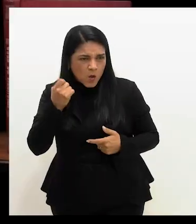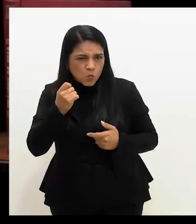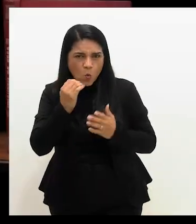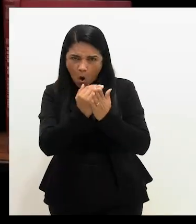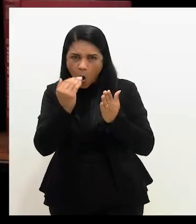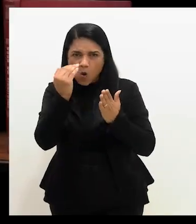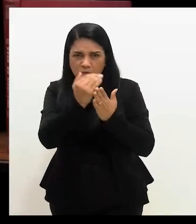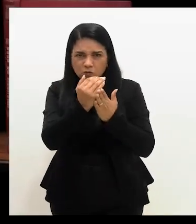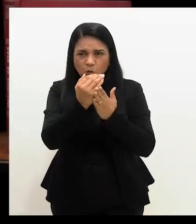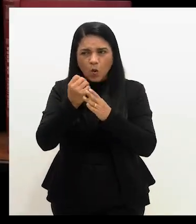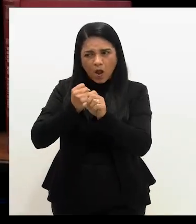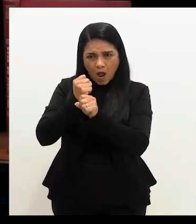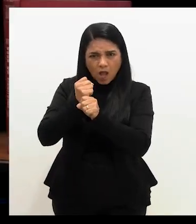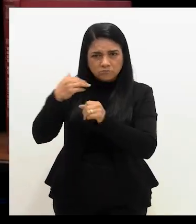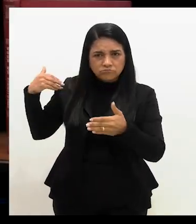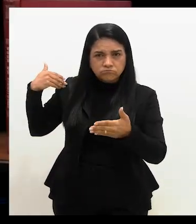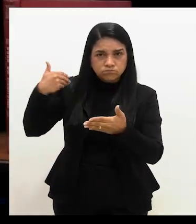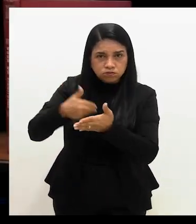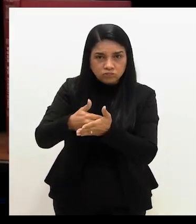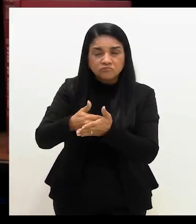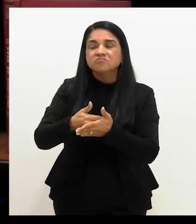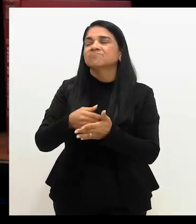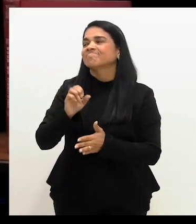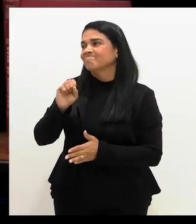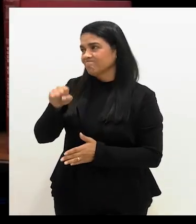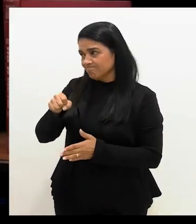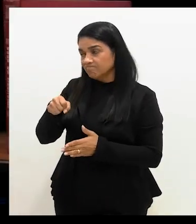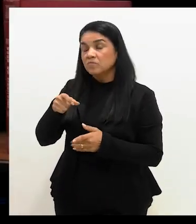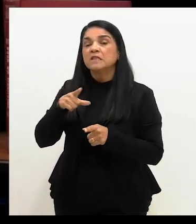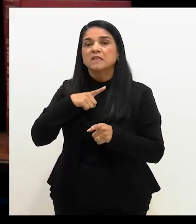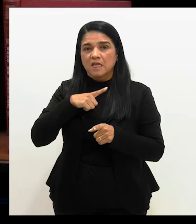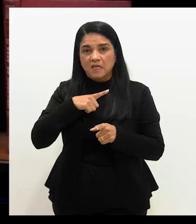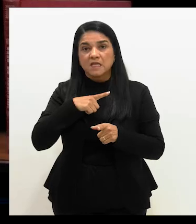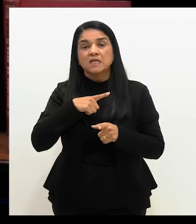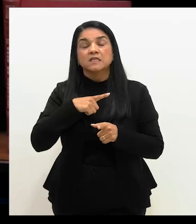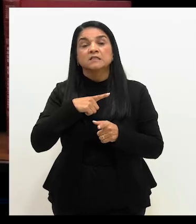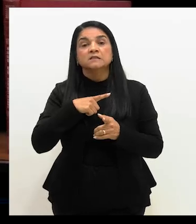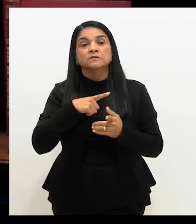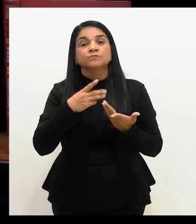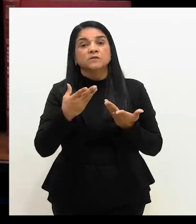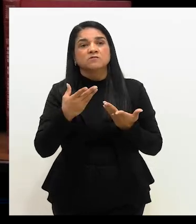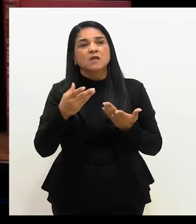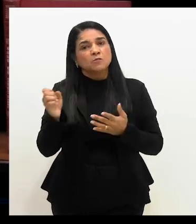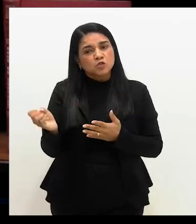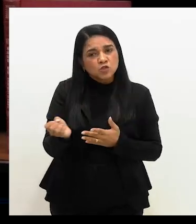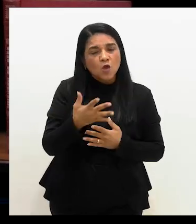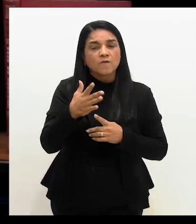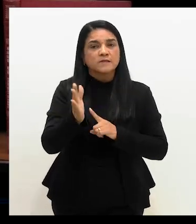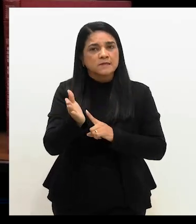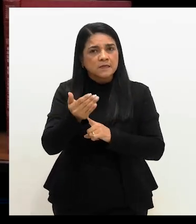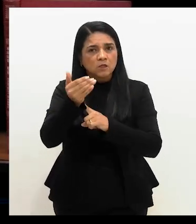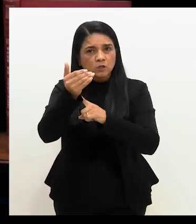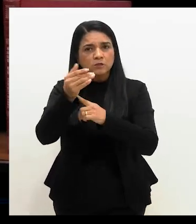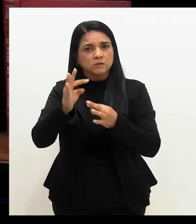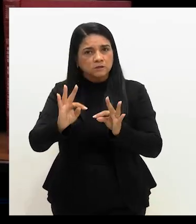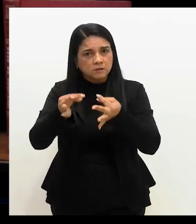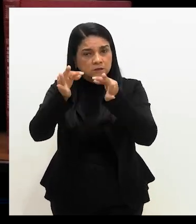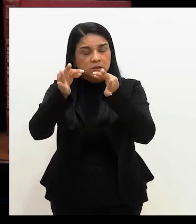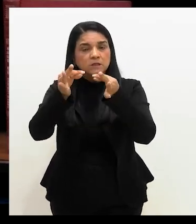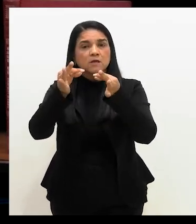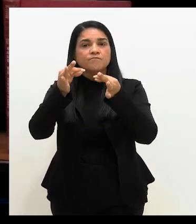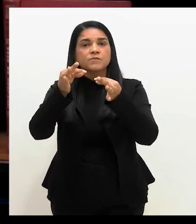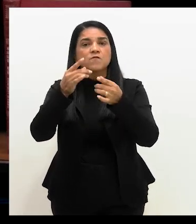Tem aumentado, né? A gente sabe que tem aumentado, apesar da gente ter inovações tecnológicas com